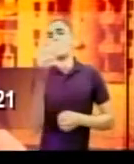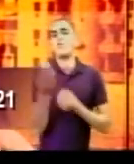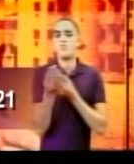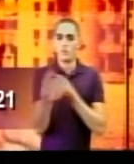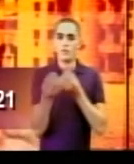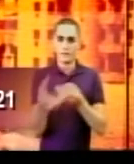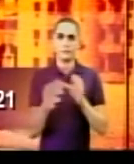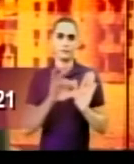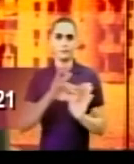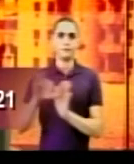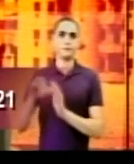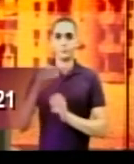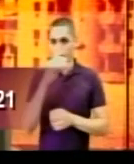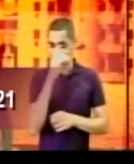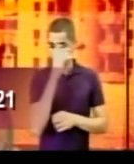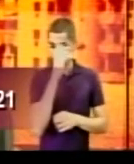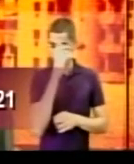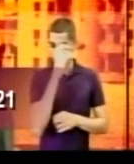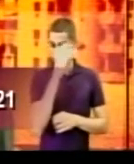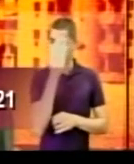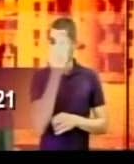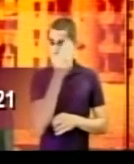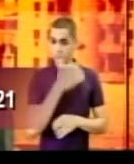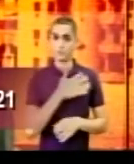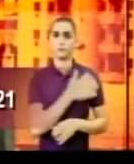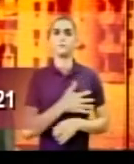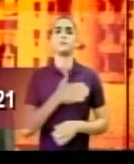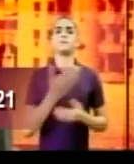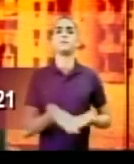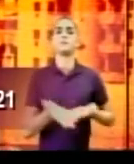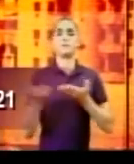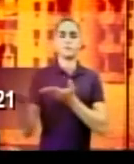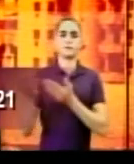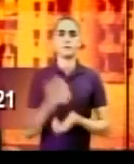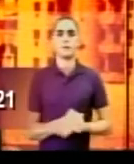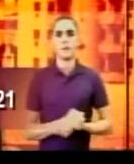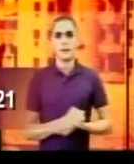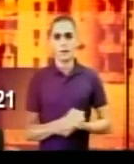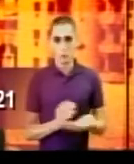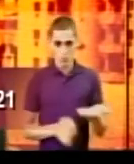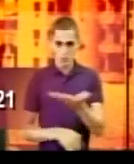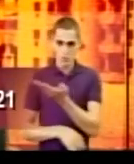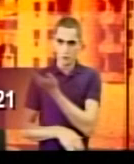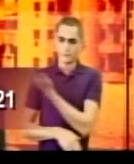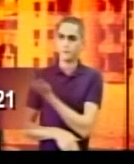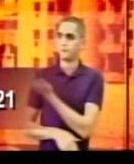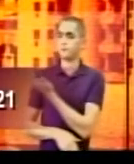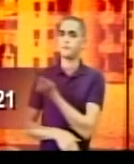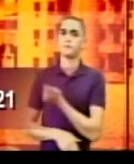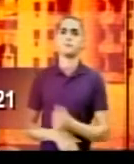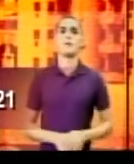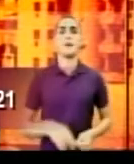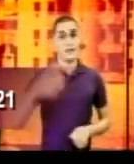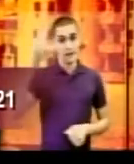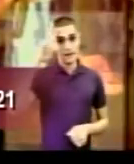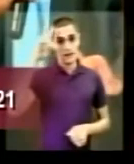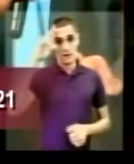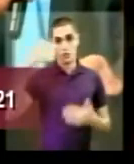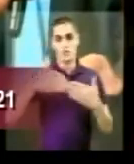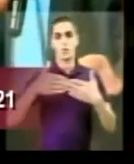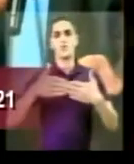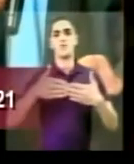que eu gostaria de dar para vocês é que na segunda-feira nós